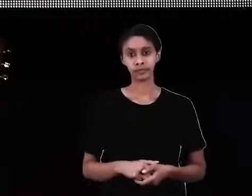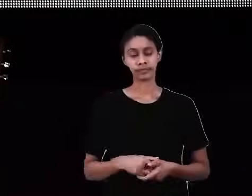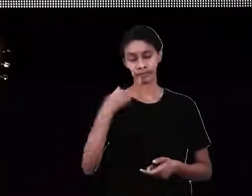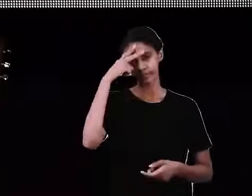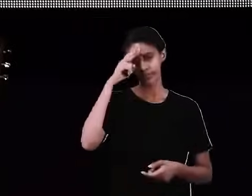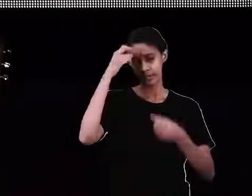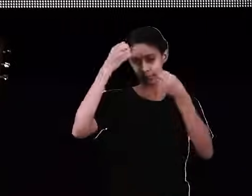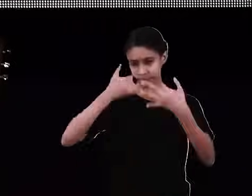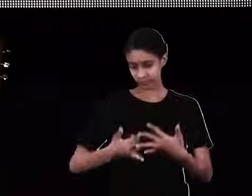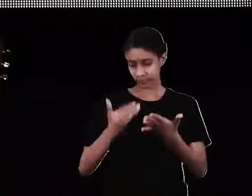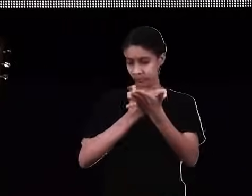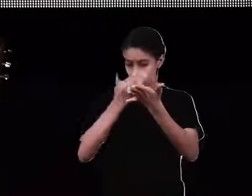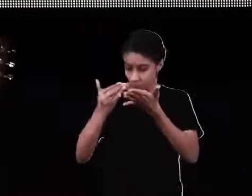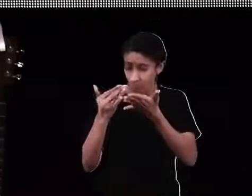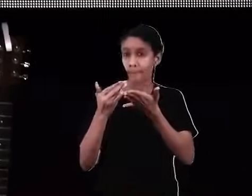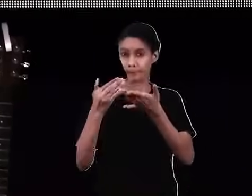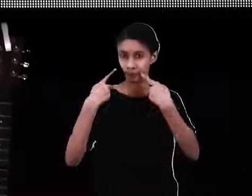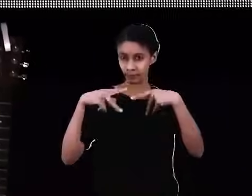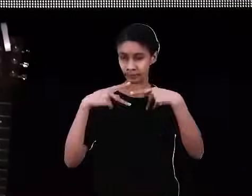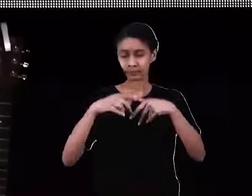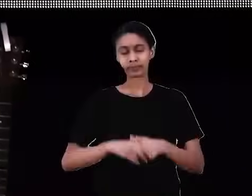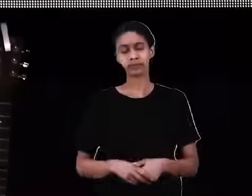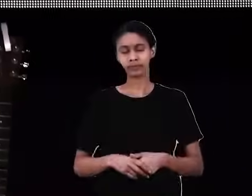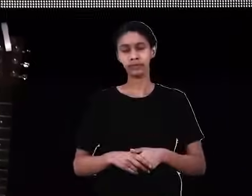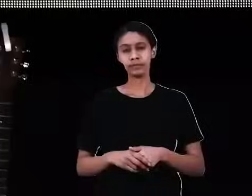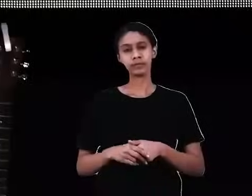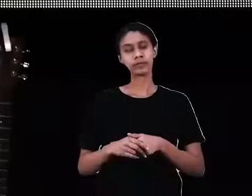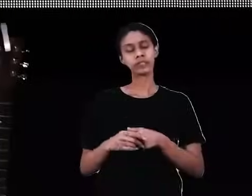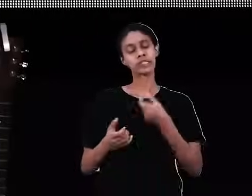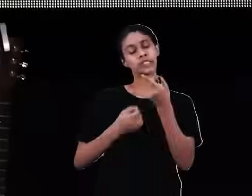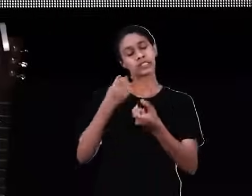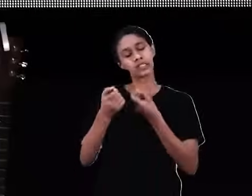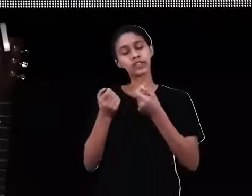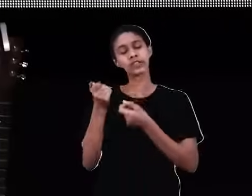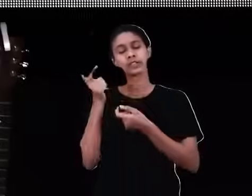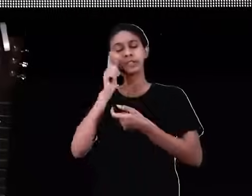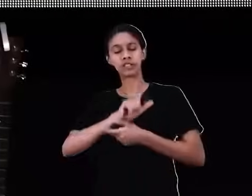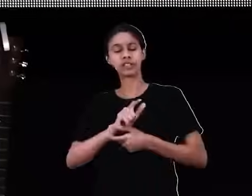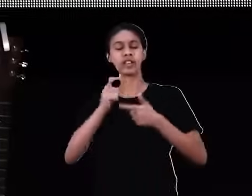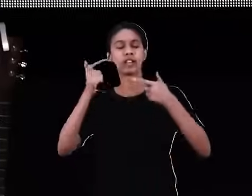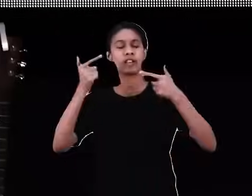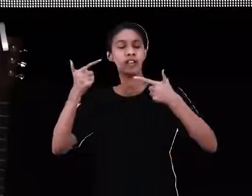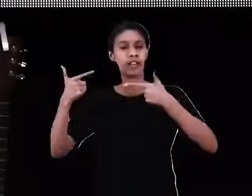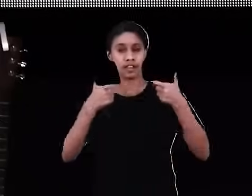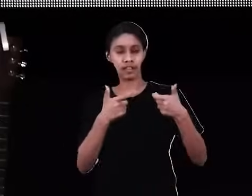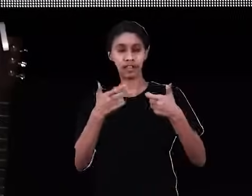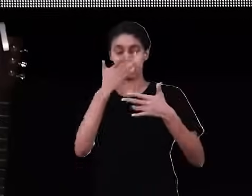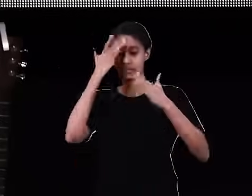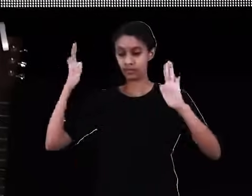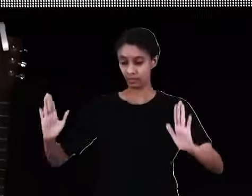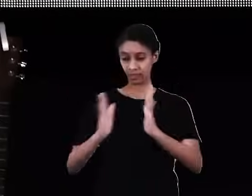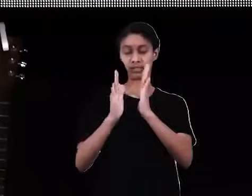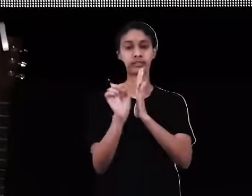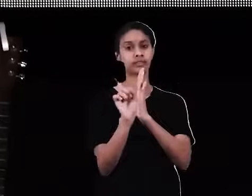Lembra que eu falei para vocês no começo da mensagem que, às vezes, para ganhar a guerra com predador. A gente não vai atacar de igual